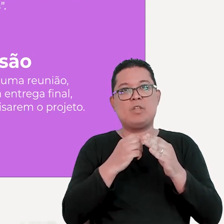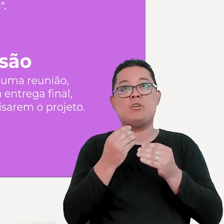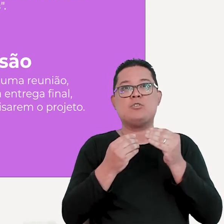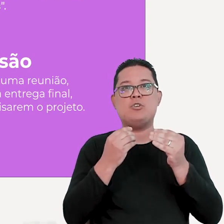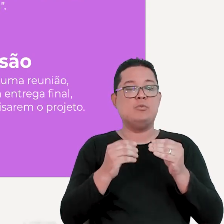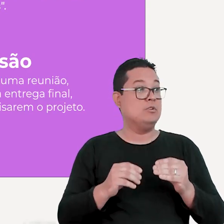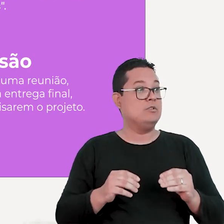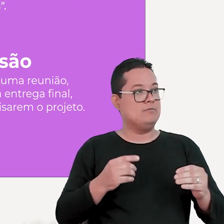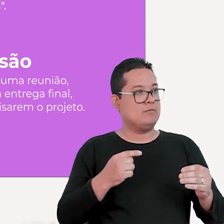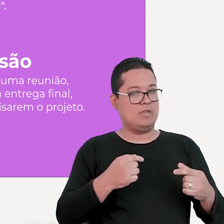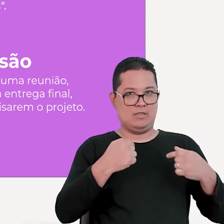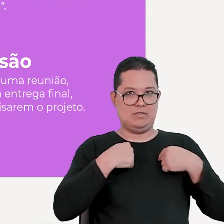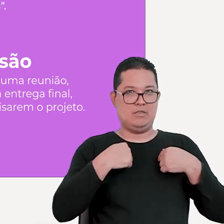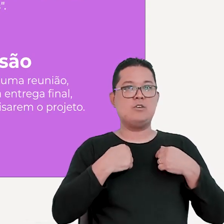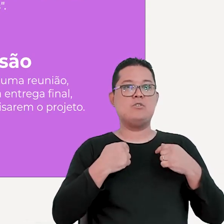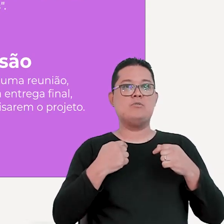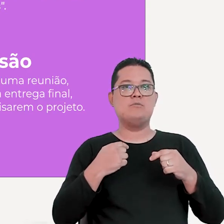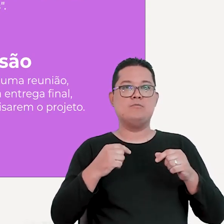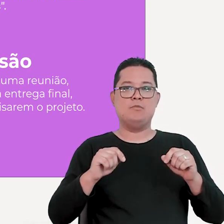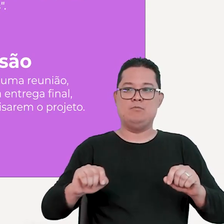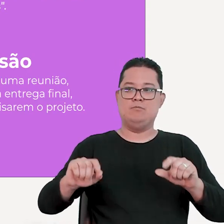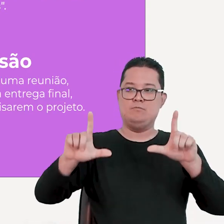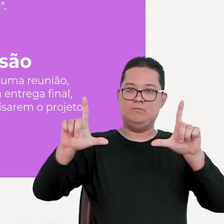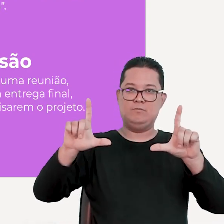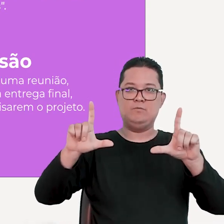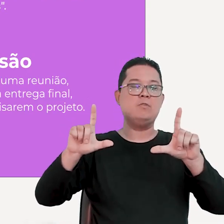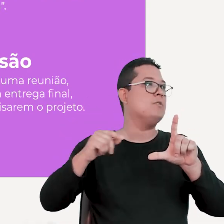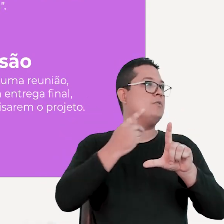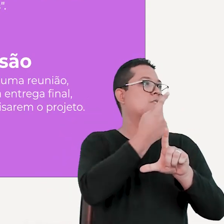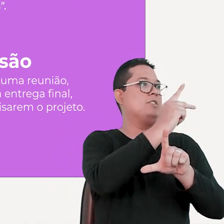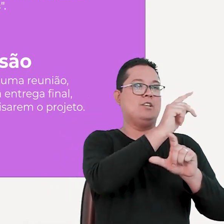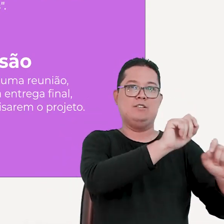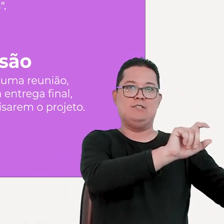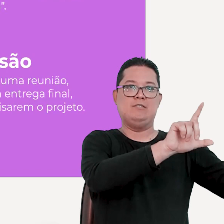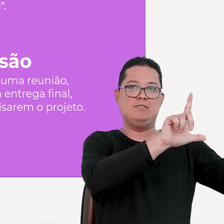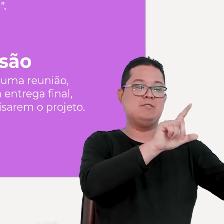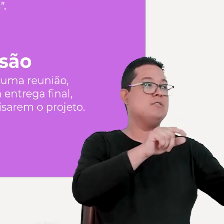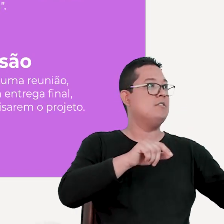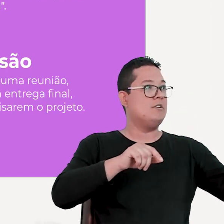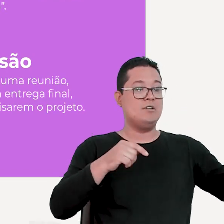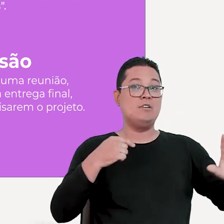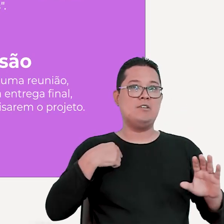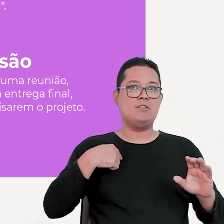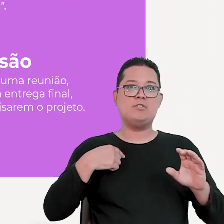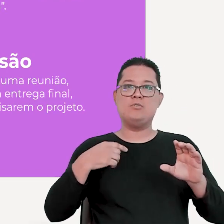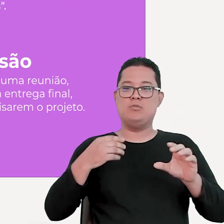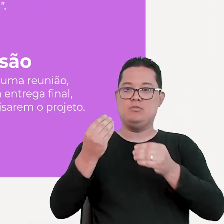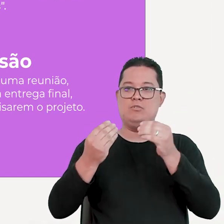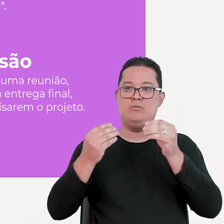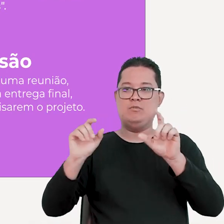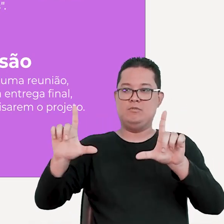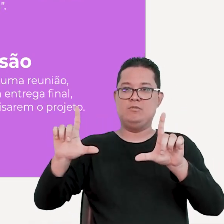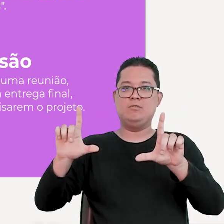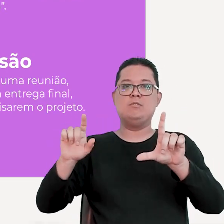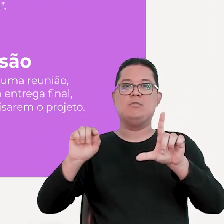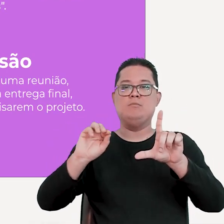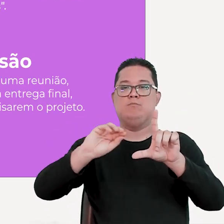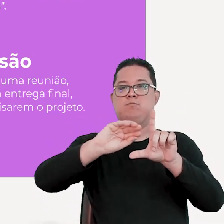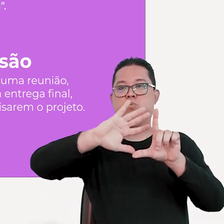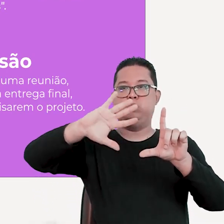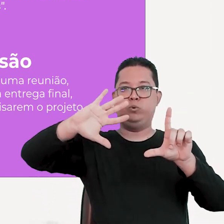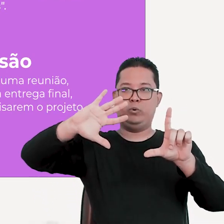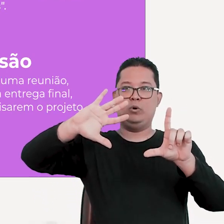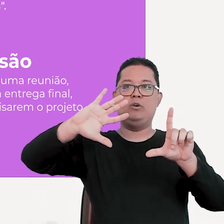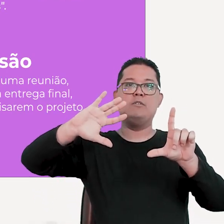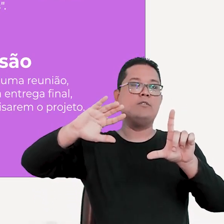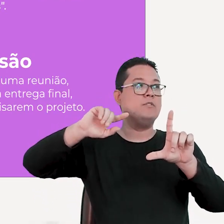e a gente vai lendo juntos, em conjunto. A pessoa usuária clicou aqui, aí ele vem para essa tela, eu leio toda a tela para ver se